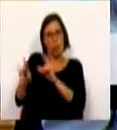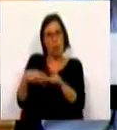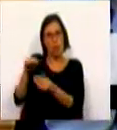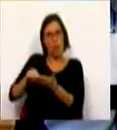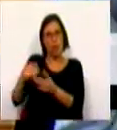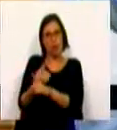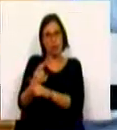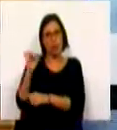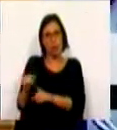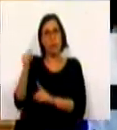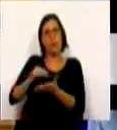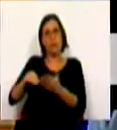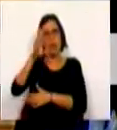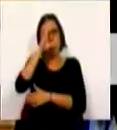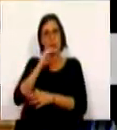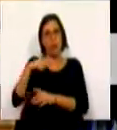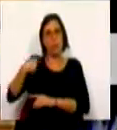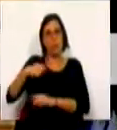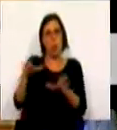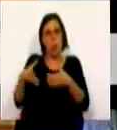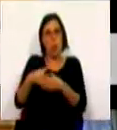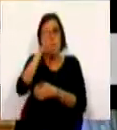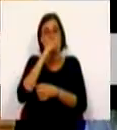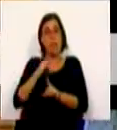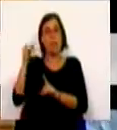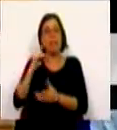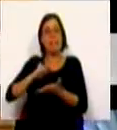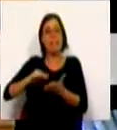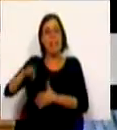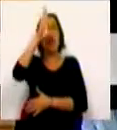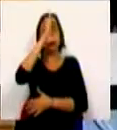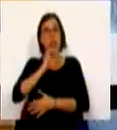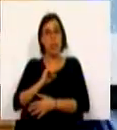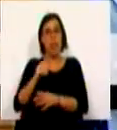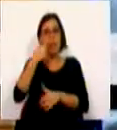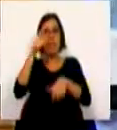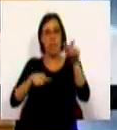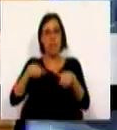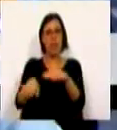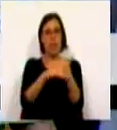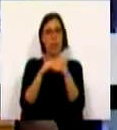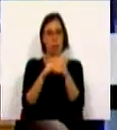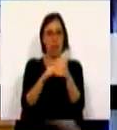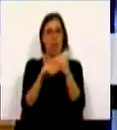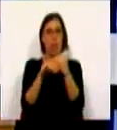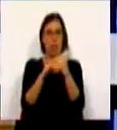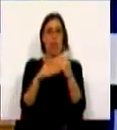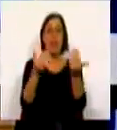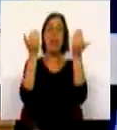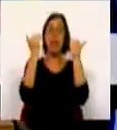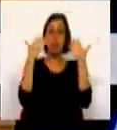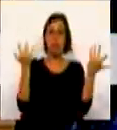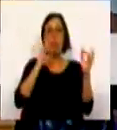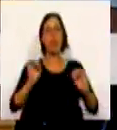Modernização Administrativa, o Sr. Secretário de Estado da Presidência do Conselho de Ministros e a Sra. Secretária de Estado da Cidadania e Igualdade, para informar